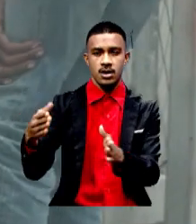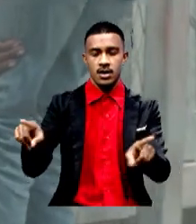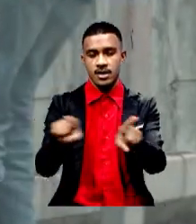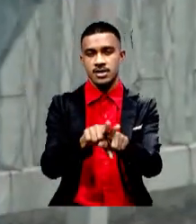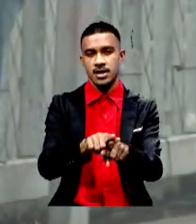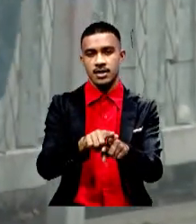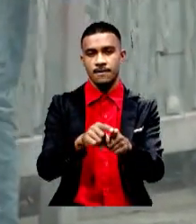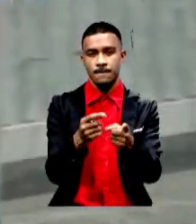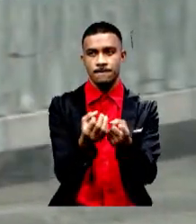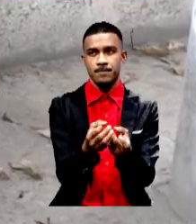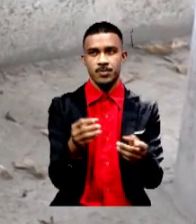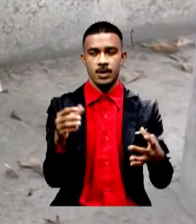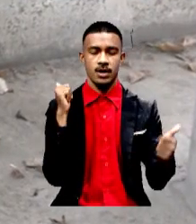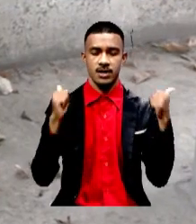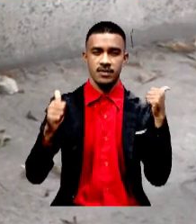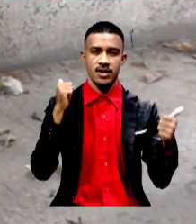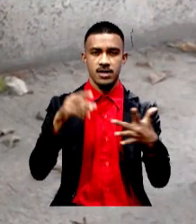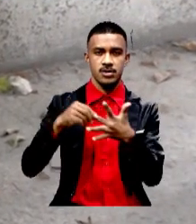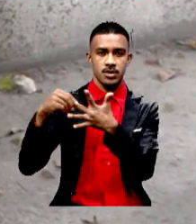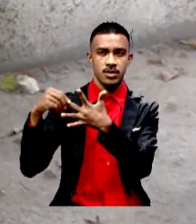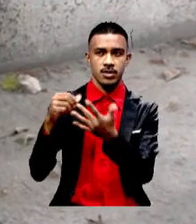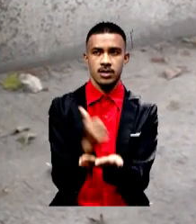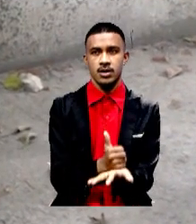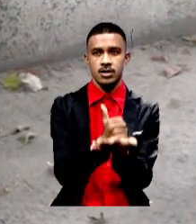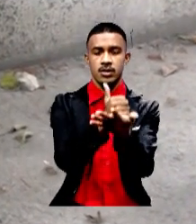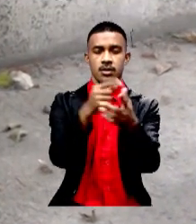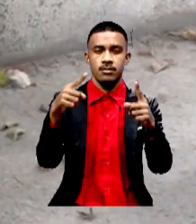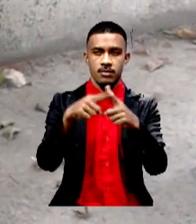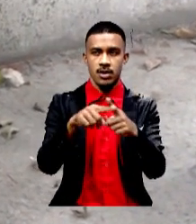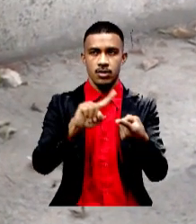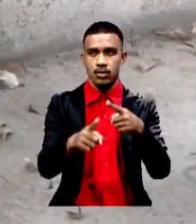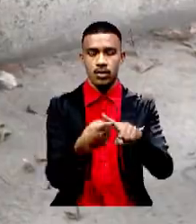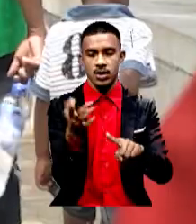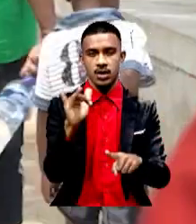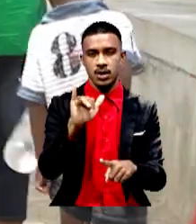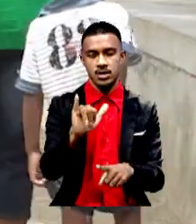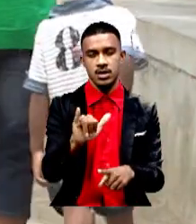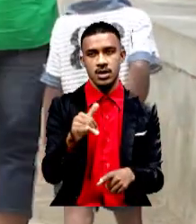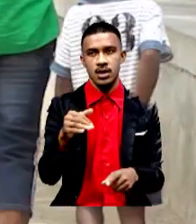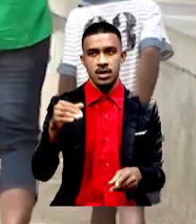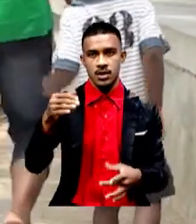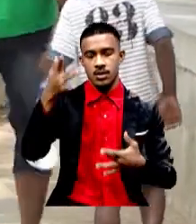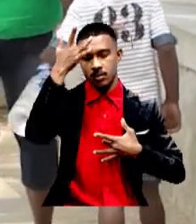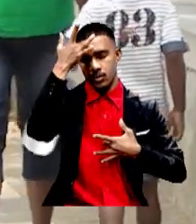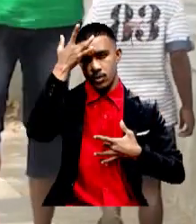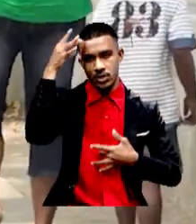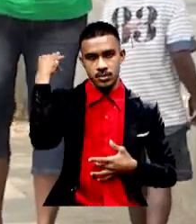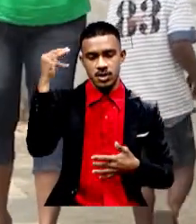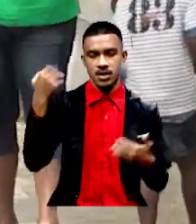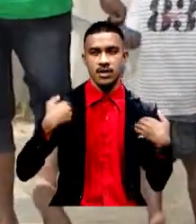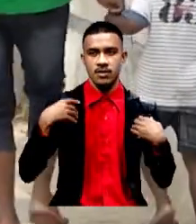ida ne be ami bolu den atendimento ba maluk moras mental sira iha dalan ninin halau kusi